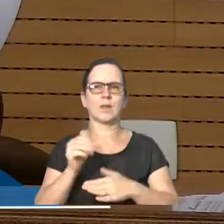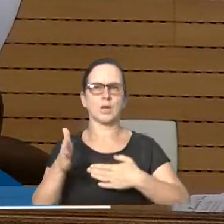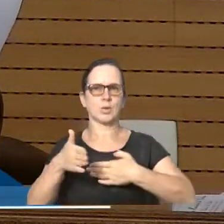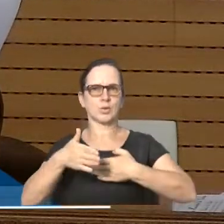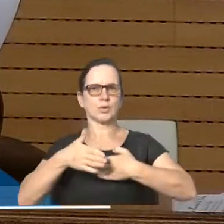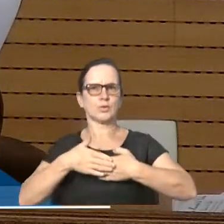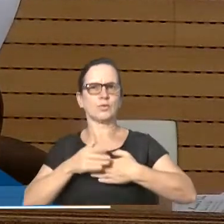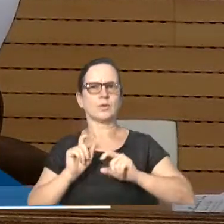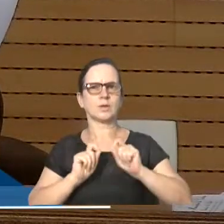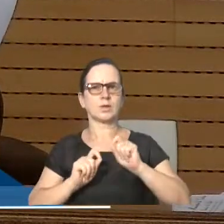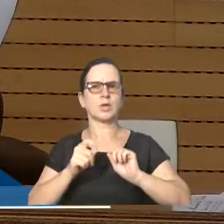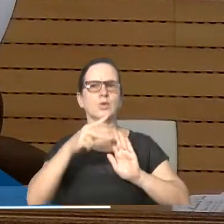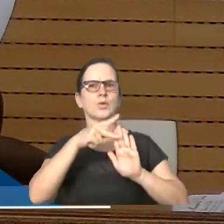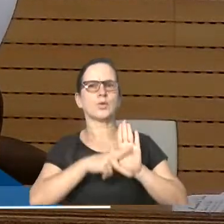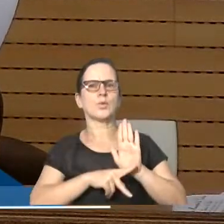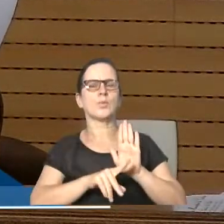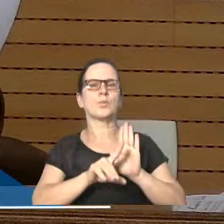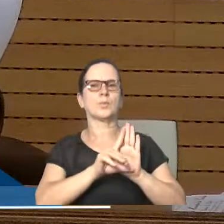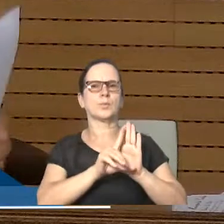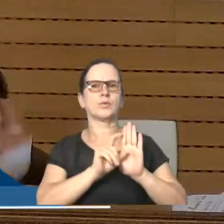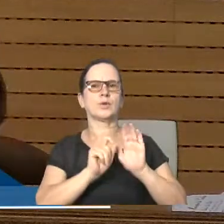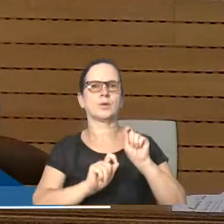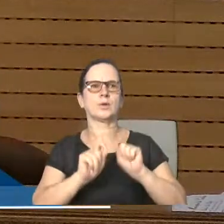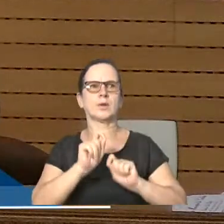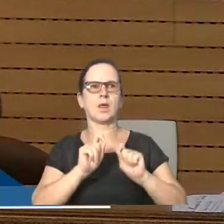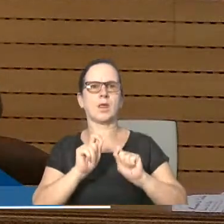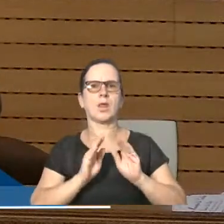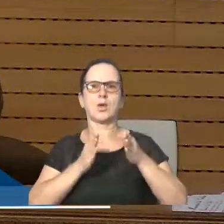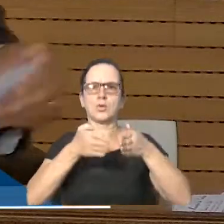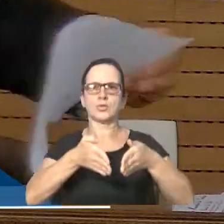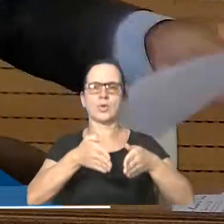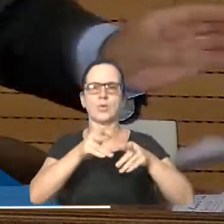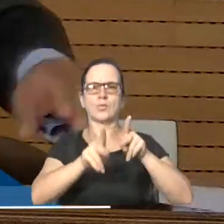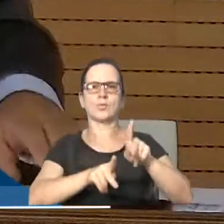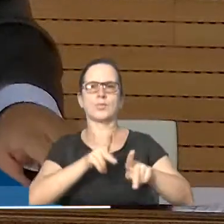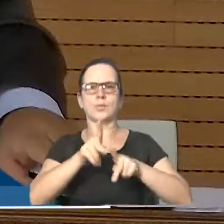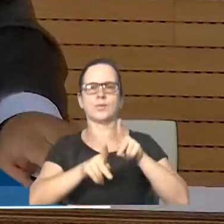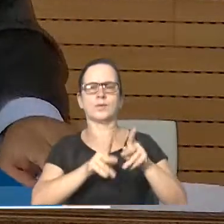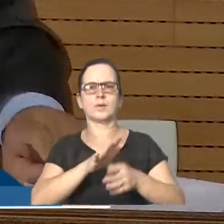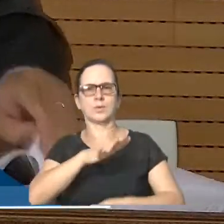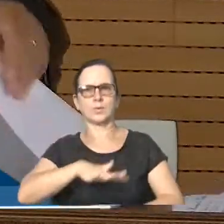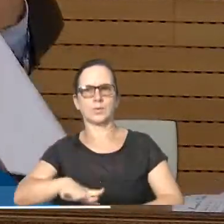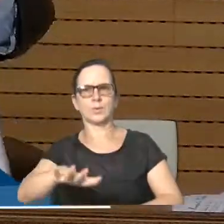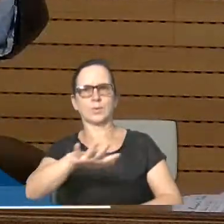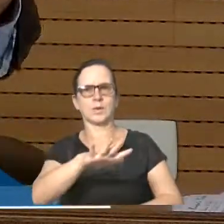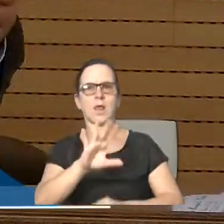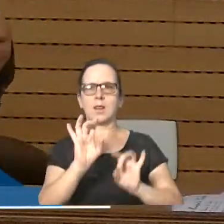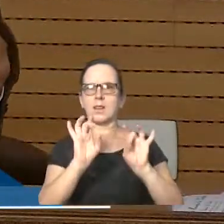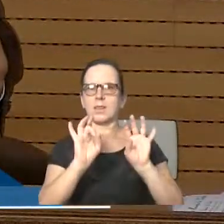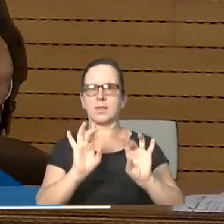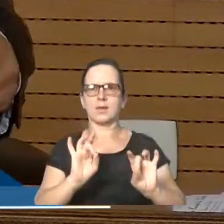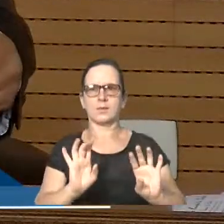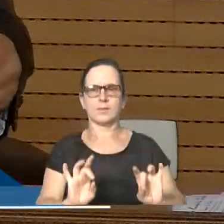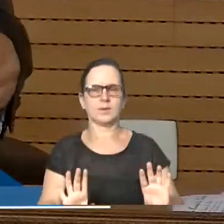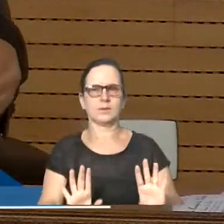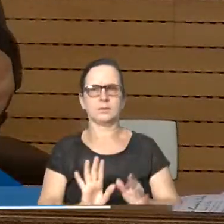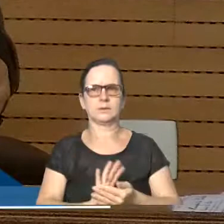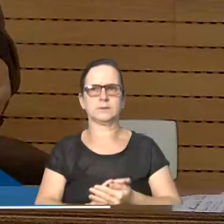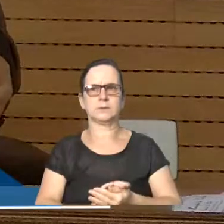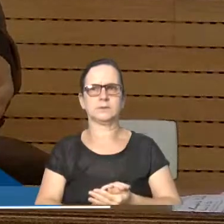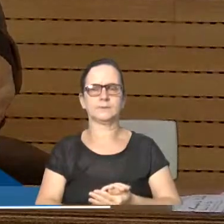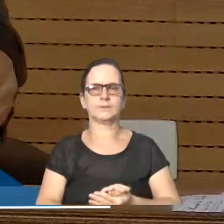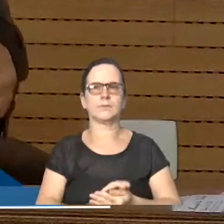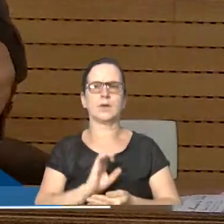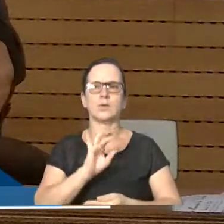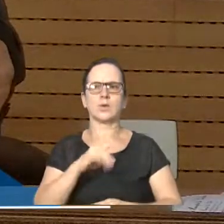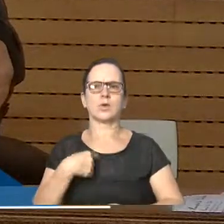fechadas, ou seja, são projetos destinados a uma população ou área específica, muitas